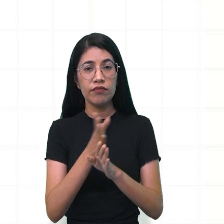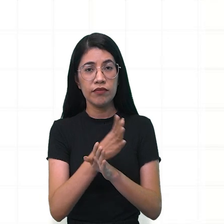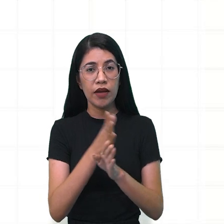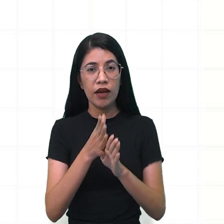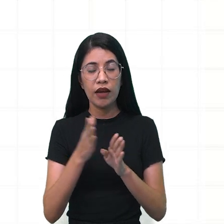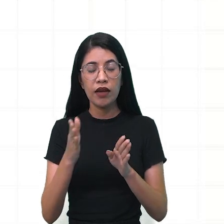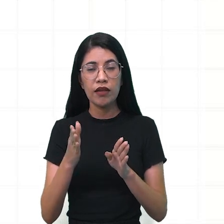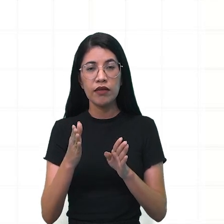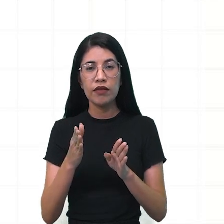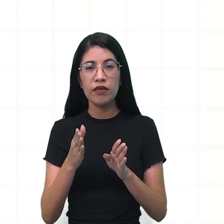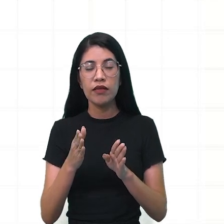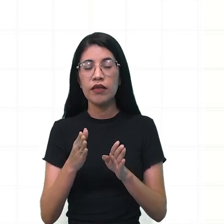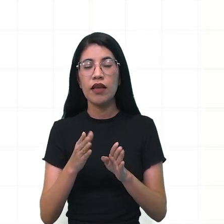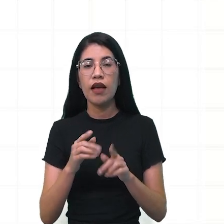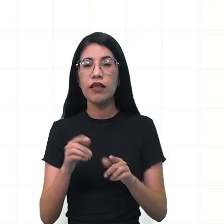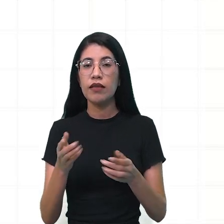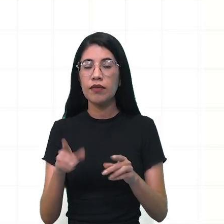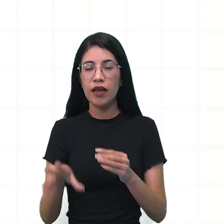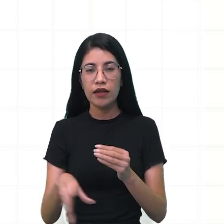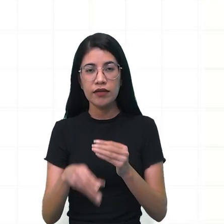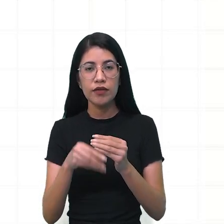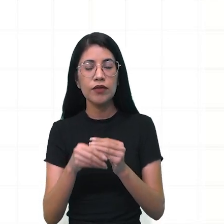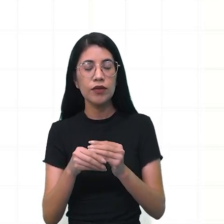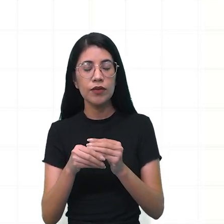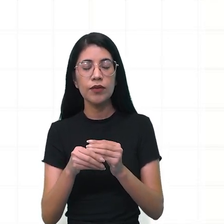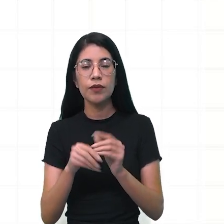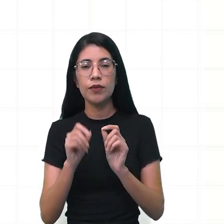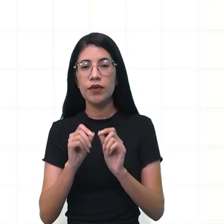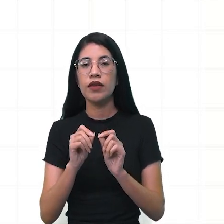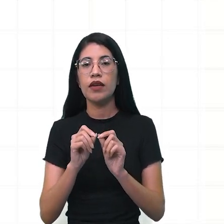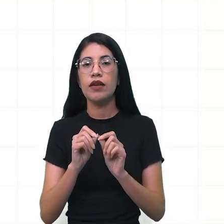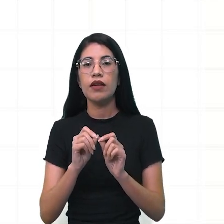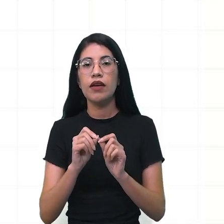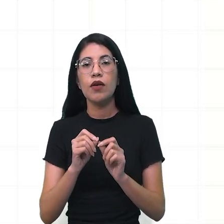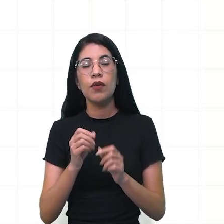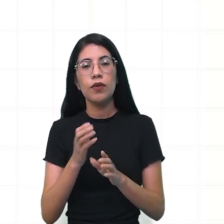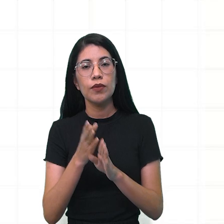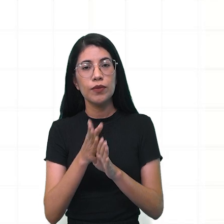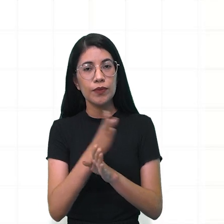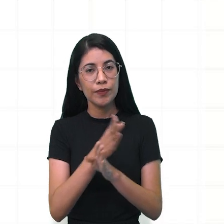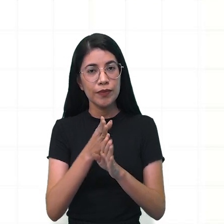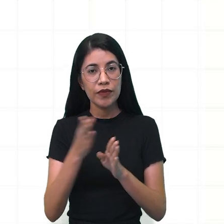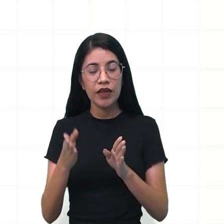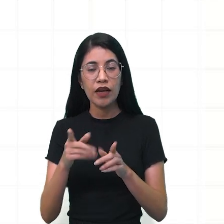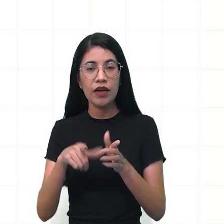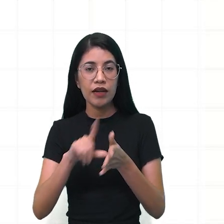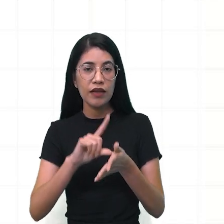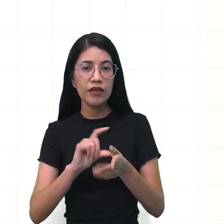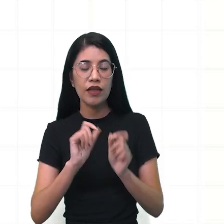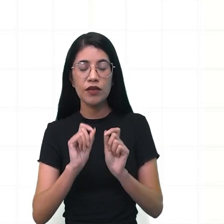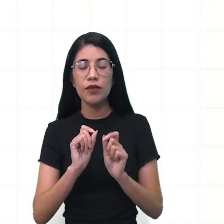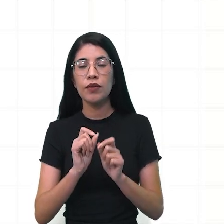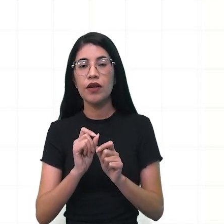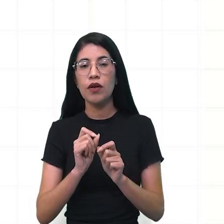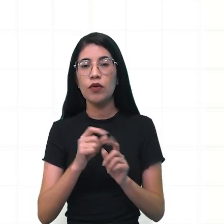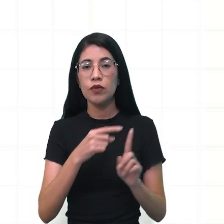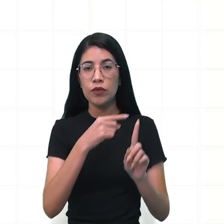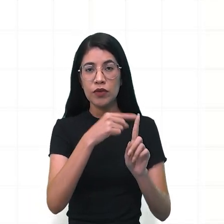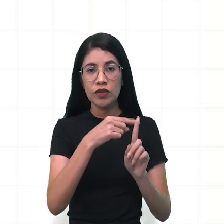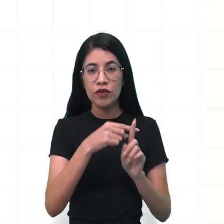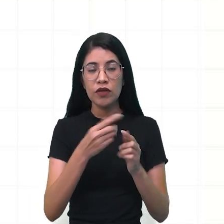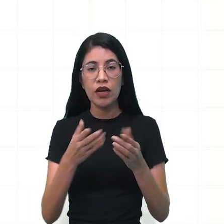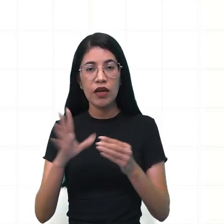naturais. Agora, com os negativos, nós temos o conjunto dos números inteiros, tá certo? Então, com